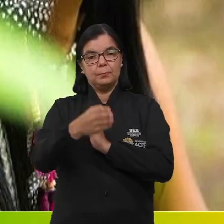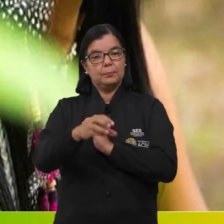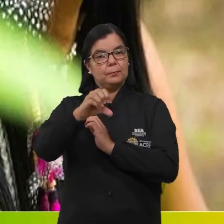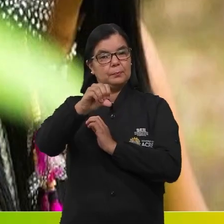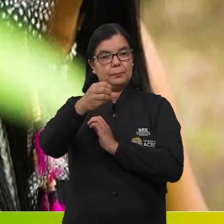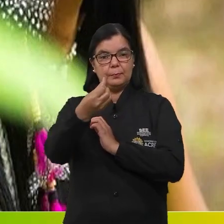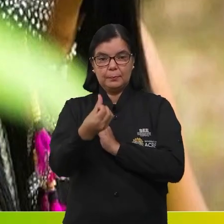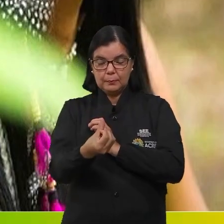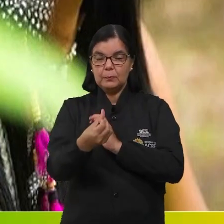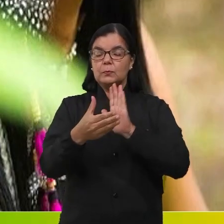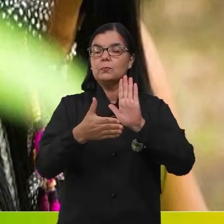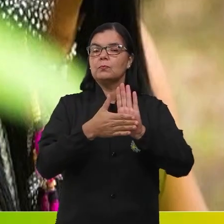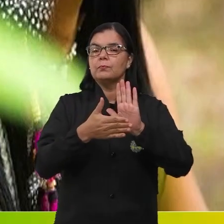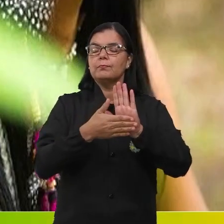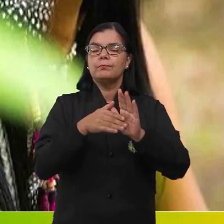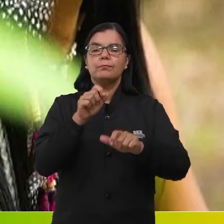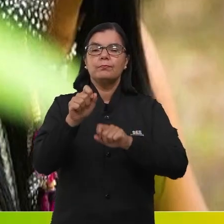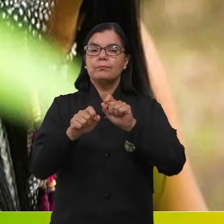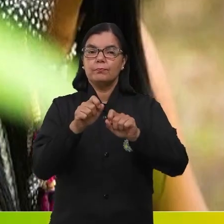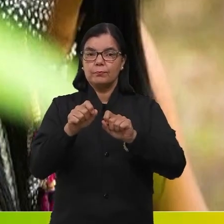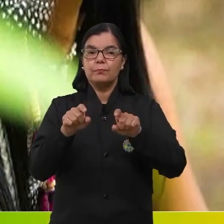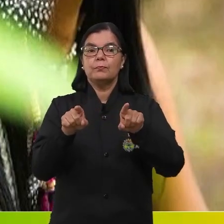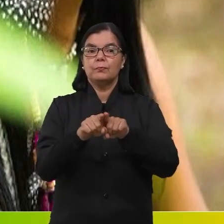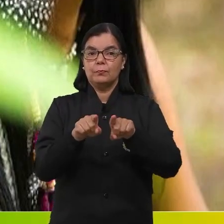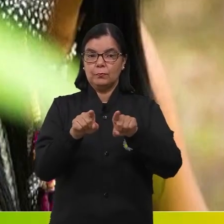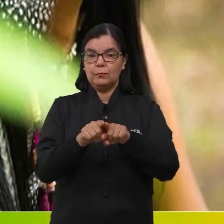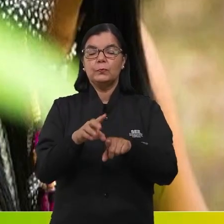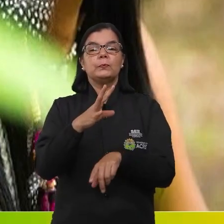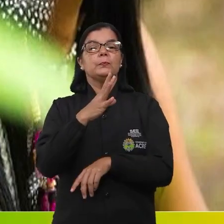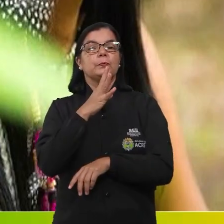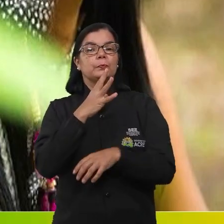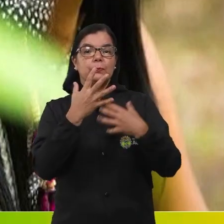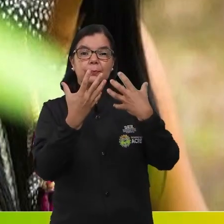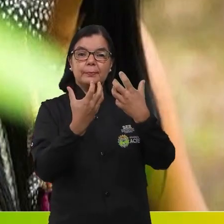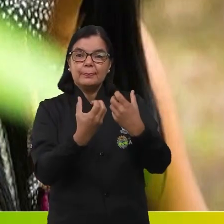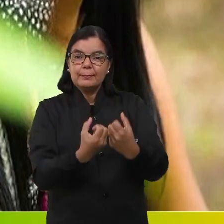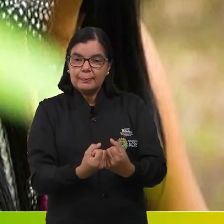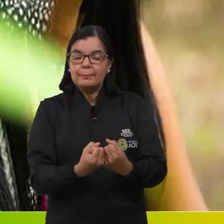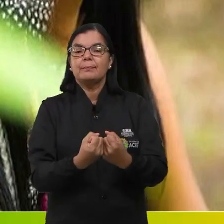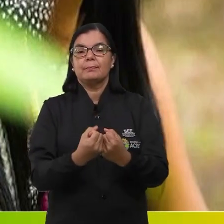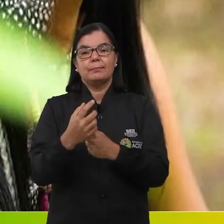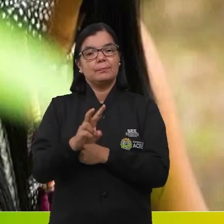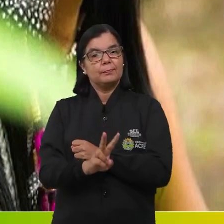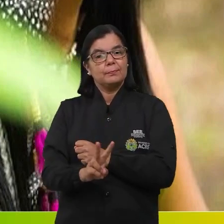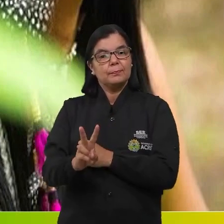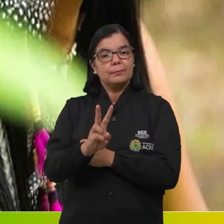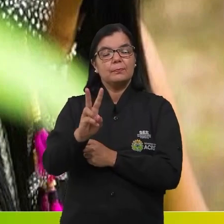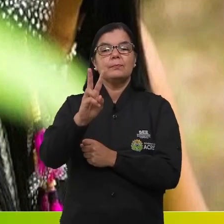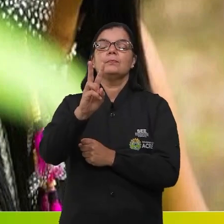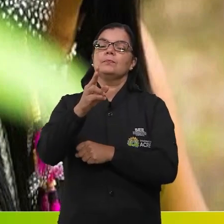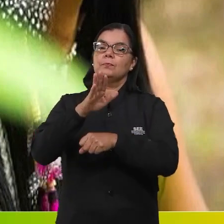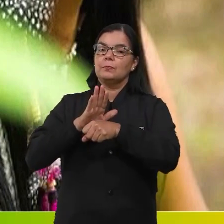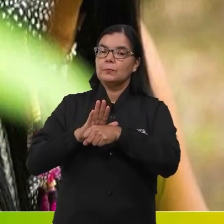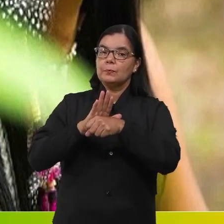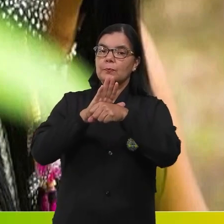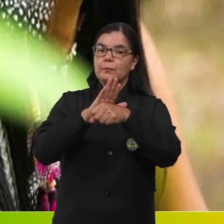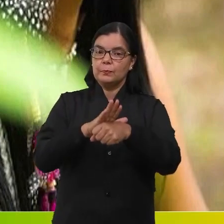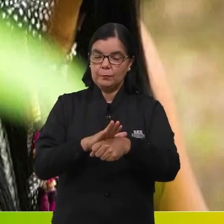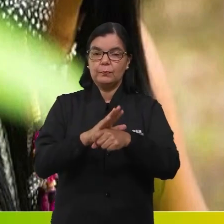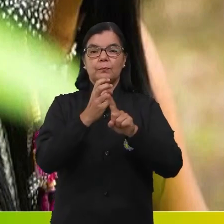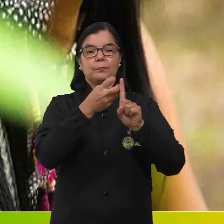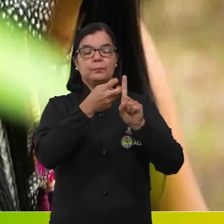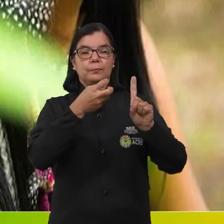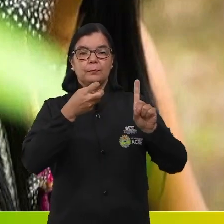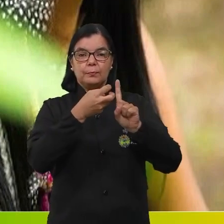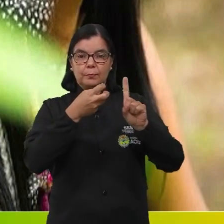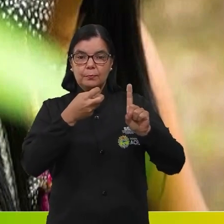96, com o propósito de promover o reconhecimento e a valorização das contribuições desses